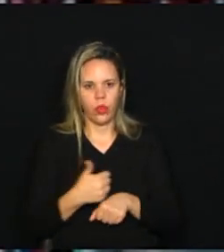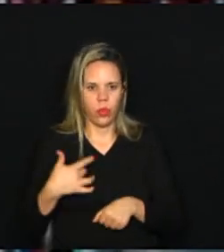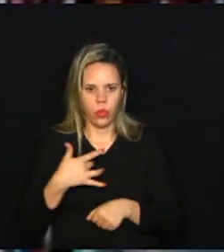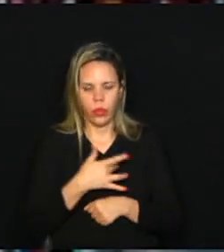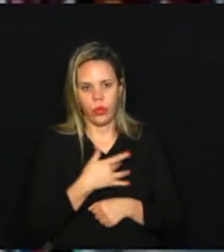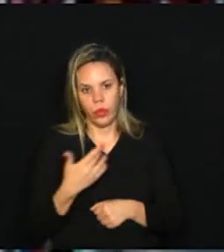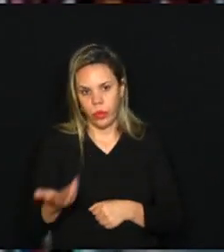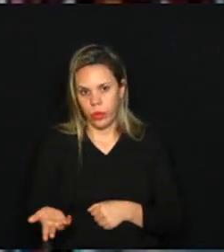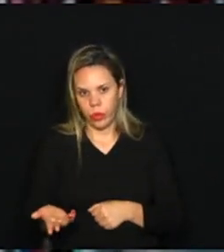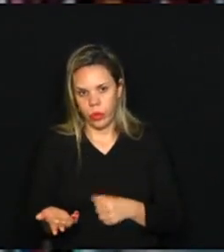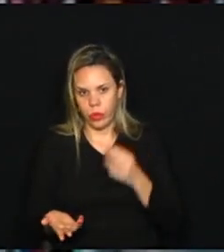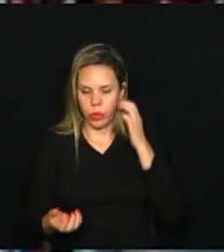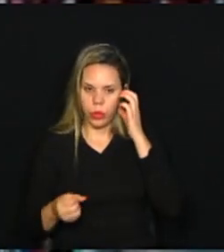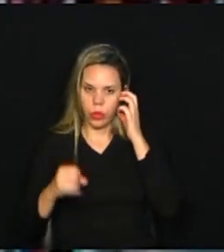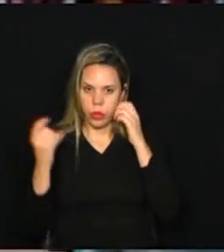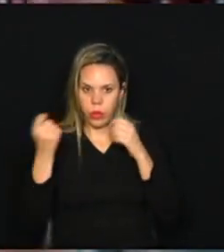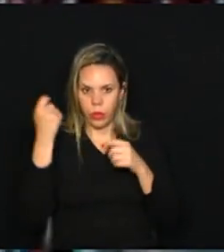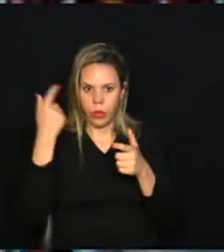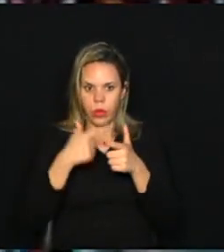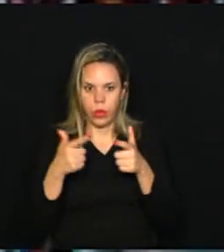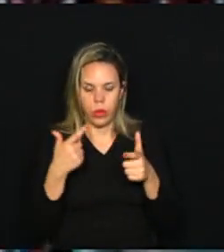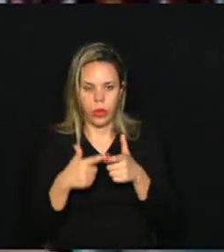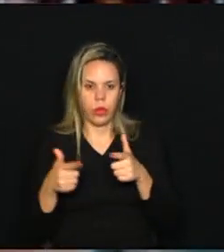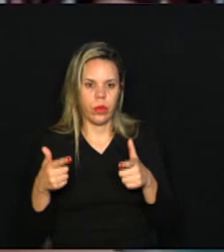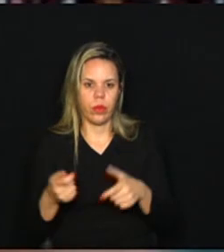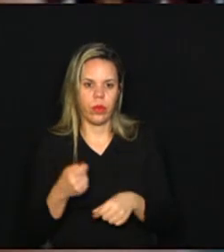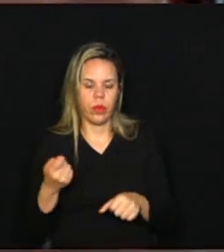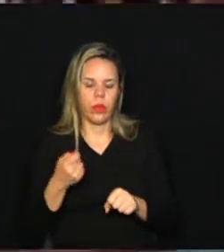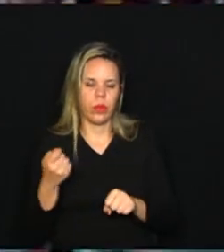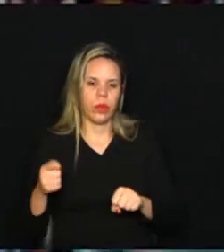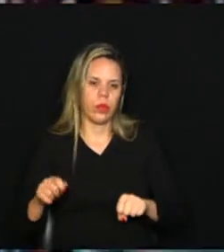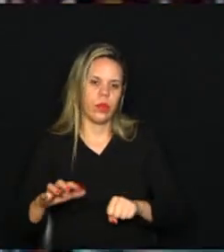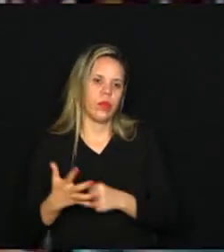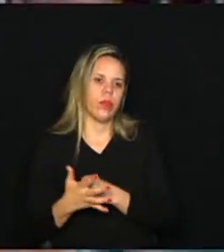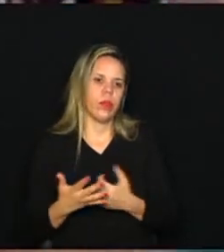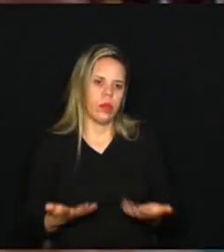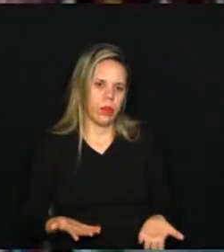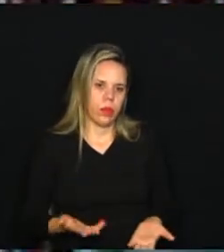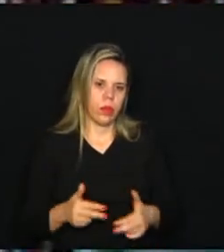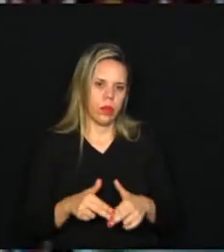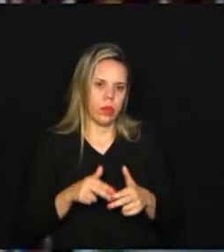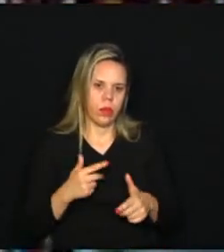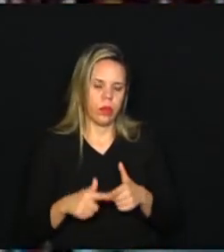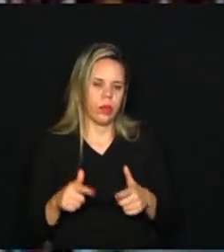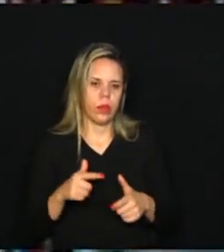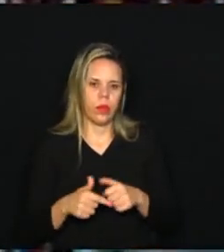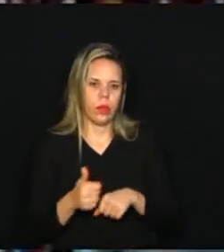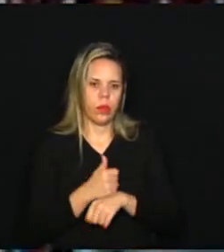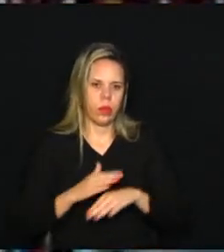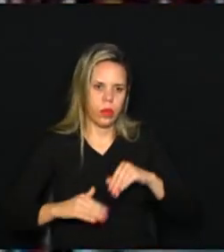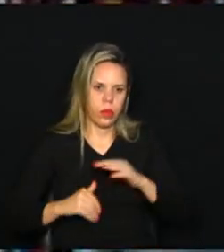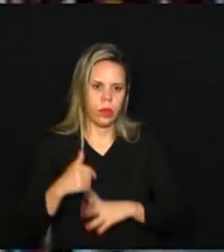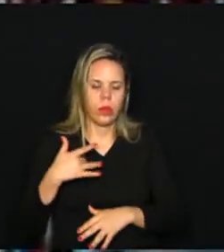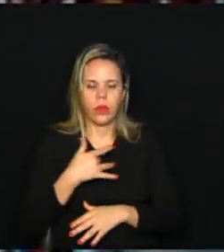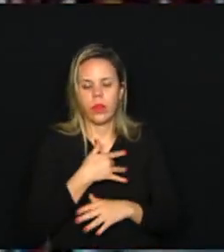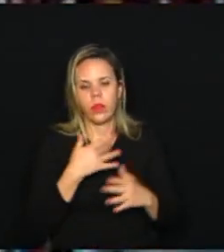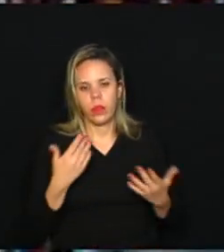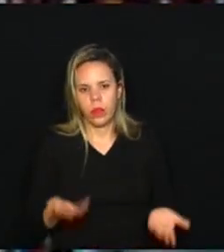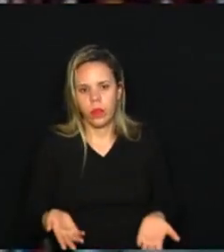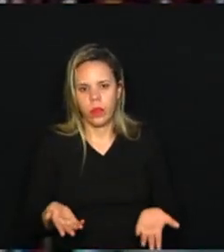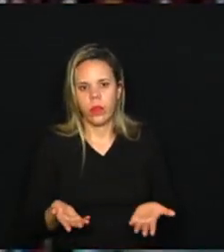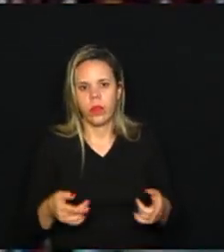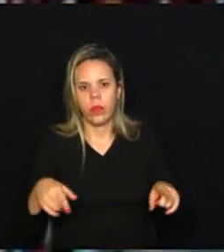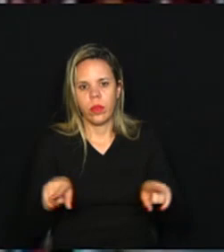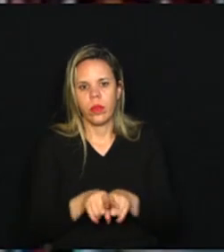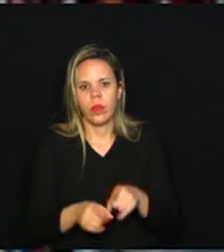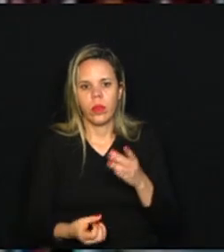né? Então, quanto mais grave vão ficando os casos, quanto mais isso demanda do ponto de vista dos profissionais da saúde, isso também